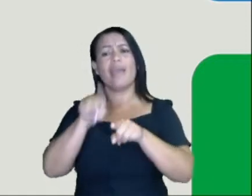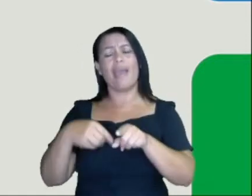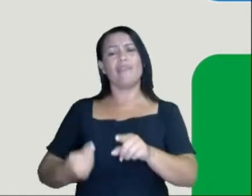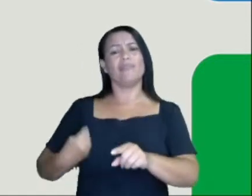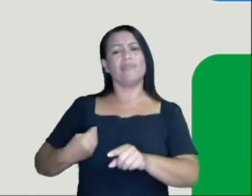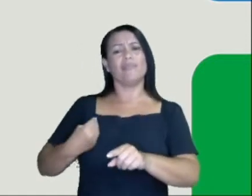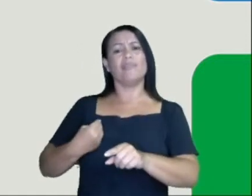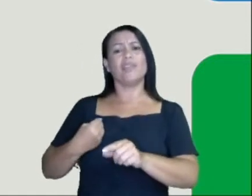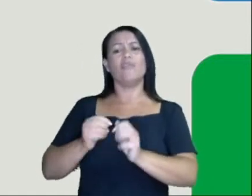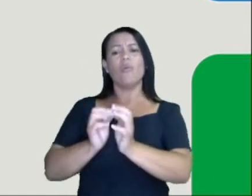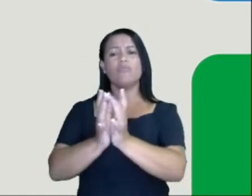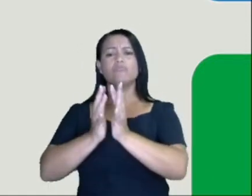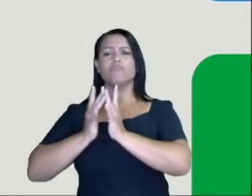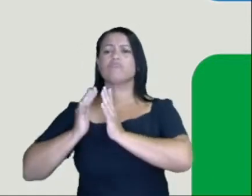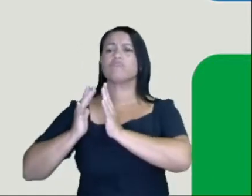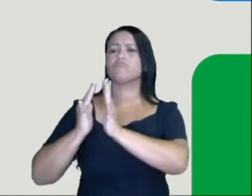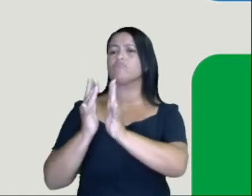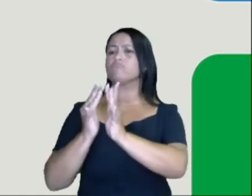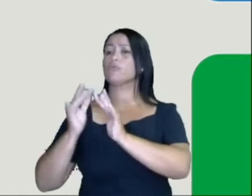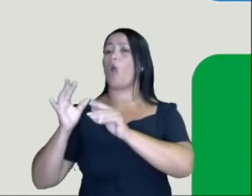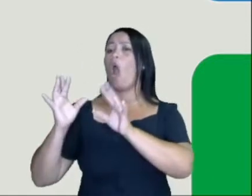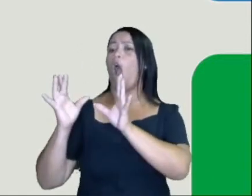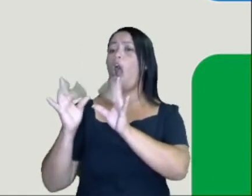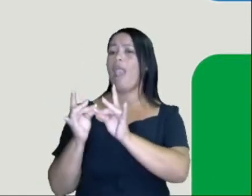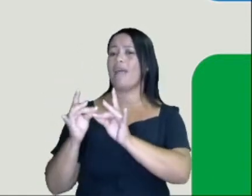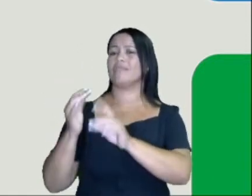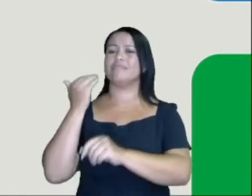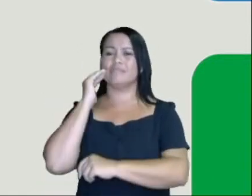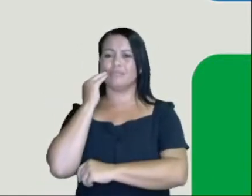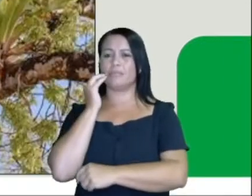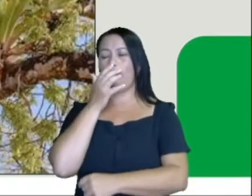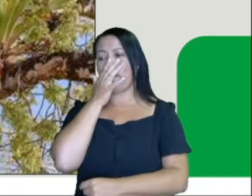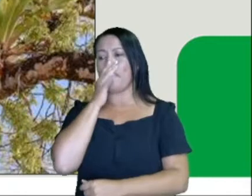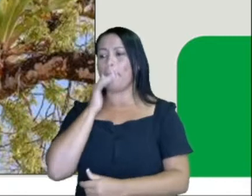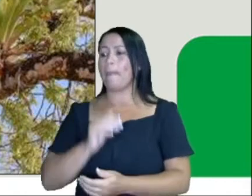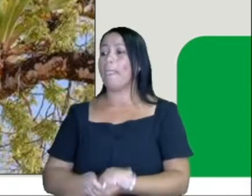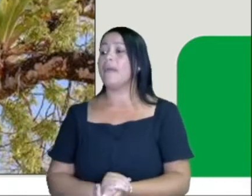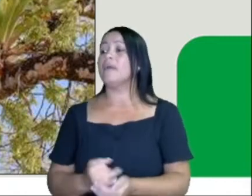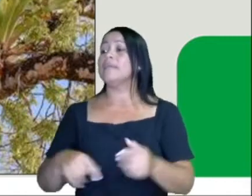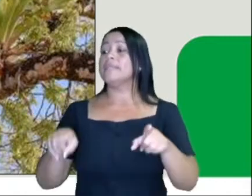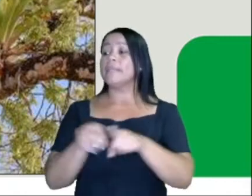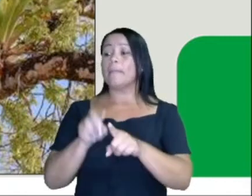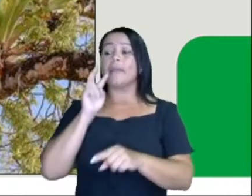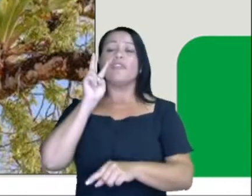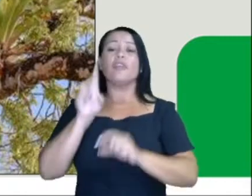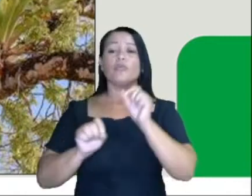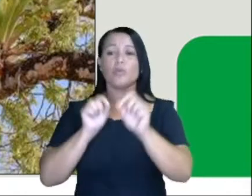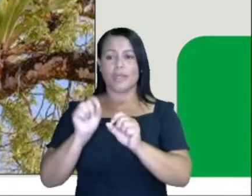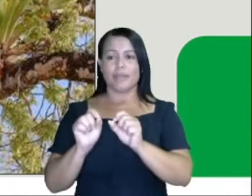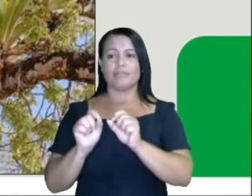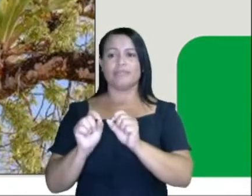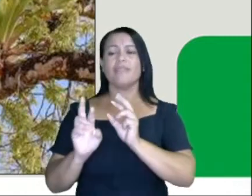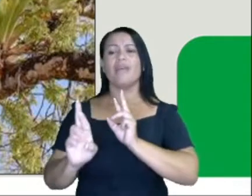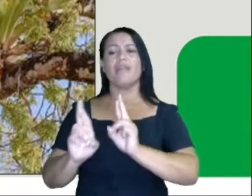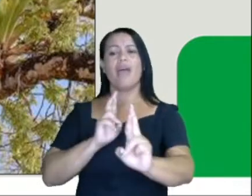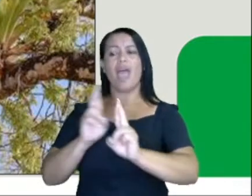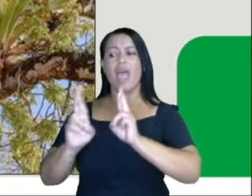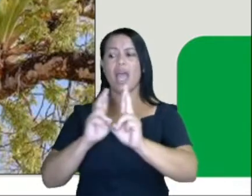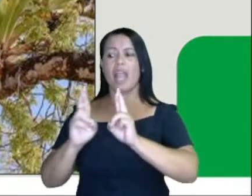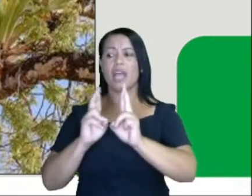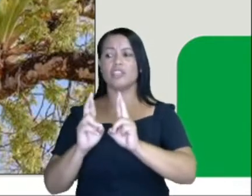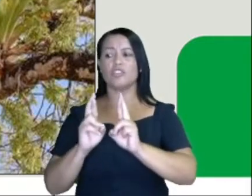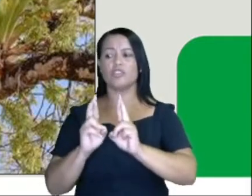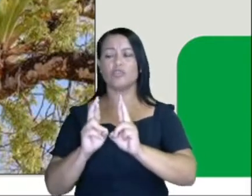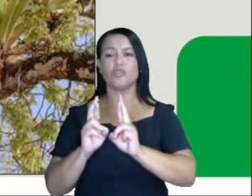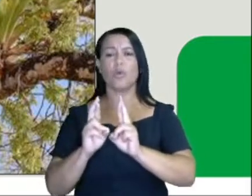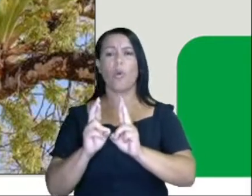E eles vivem coladinhos uns com os outros, ok? E também temos relações entre seres